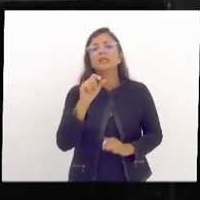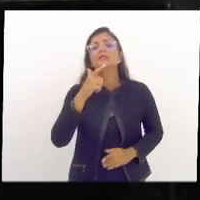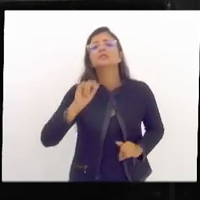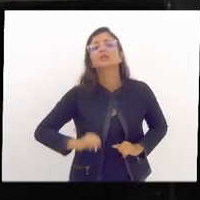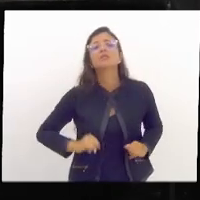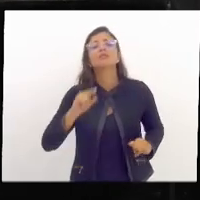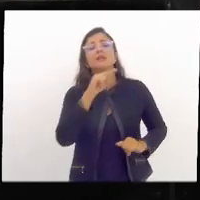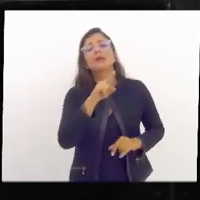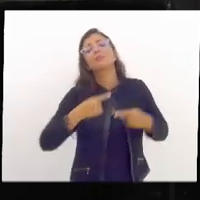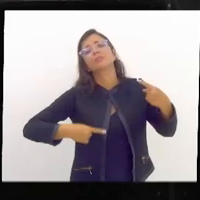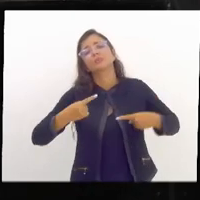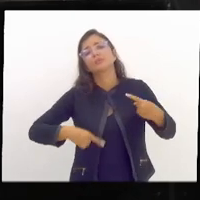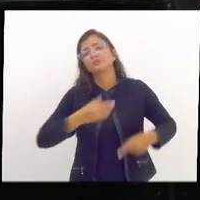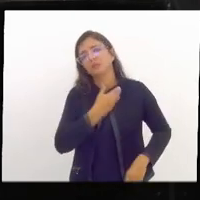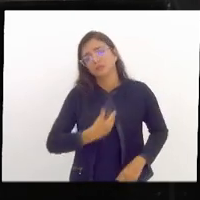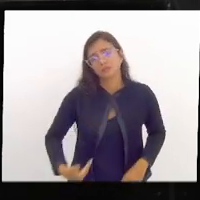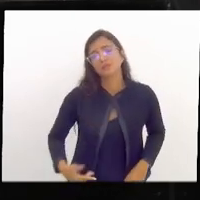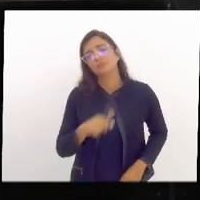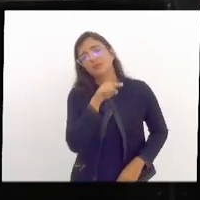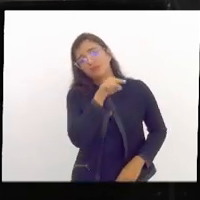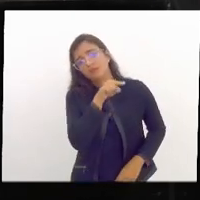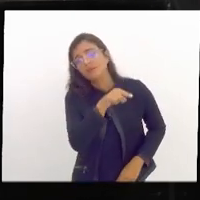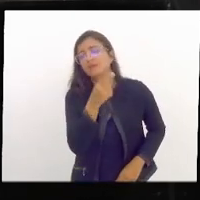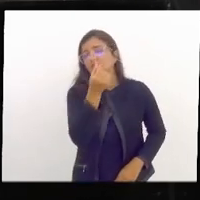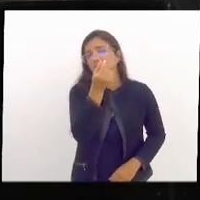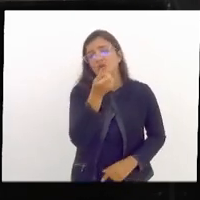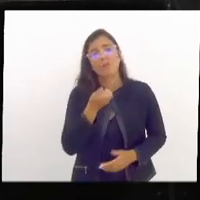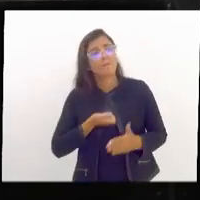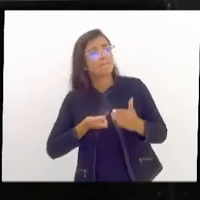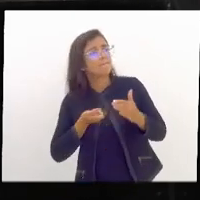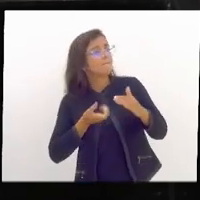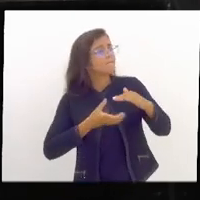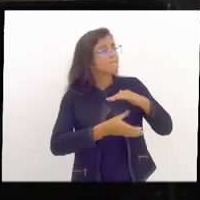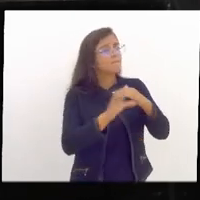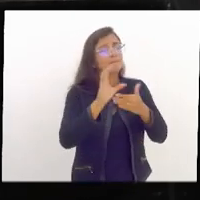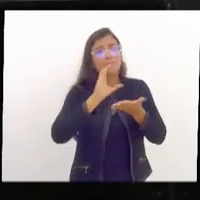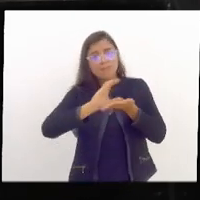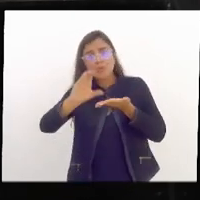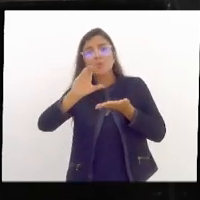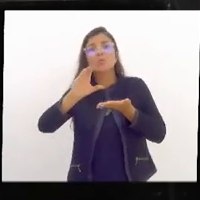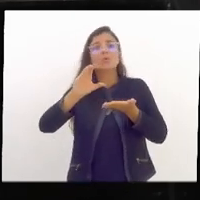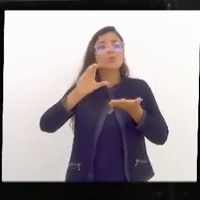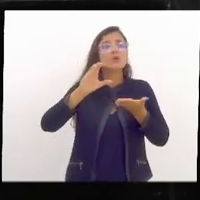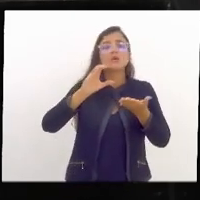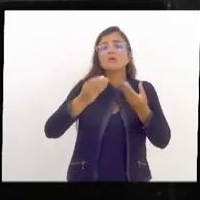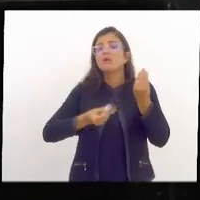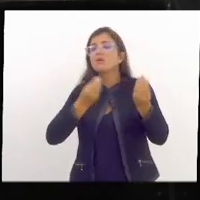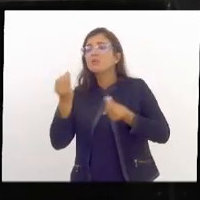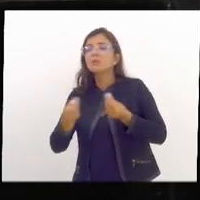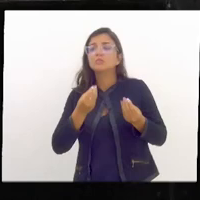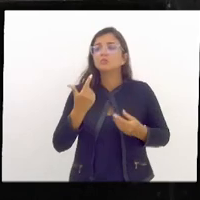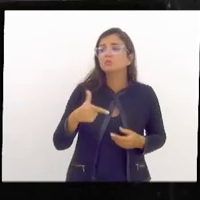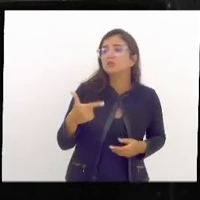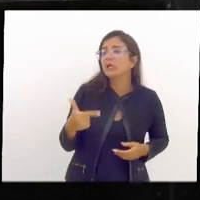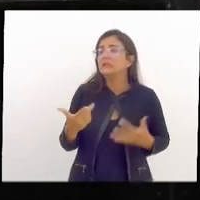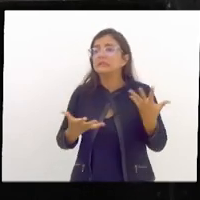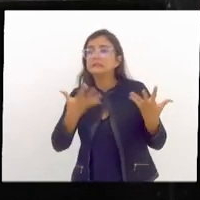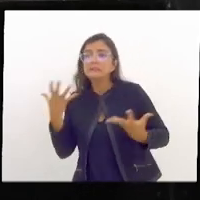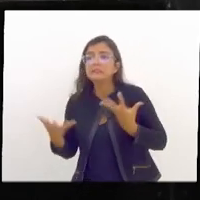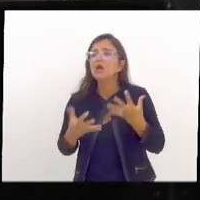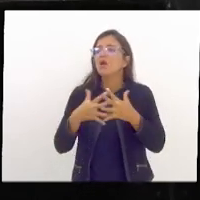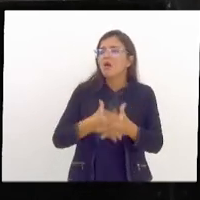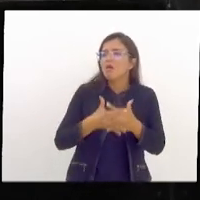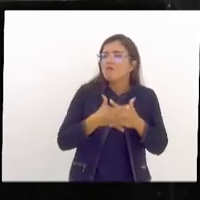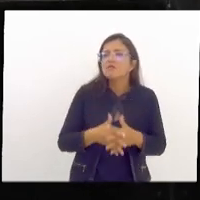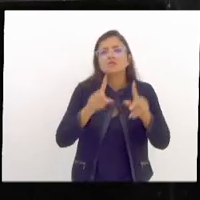da política pública, que ficará sem orçamento para ser efetivado, realizada, e eu não tenho a menor dúvida que os